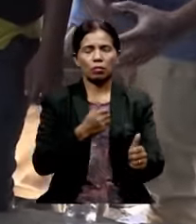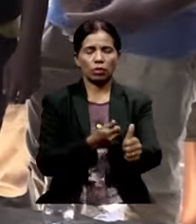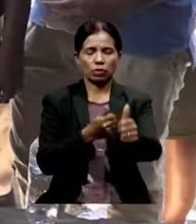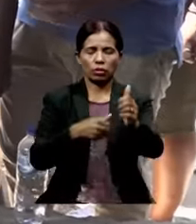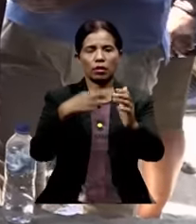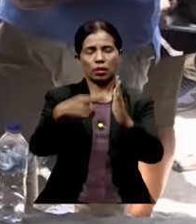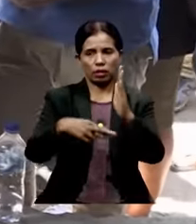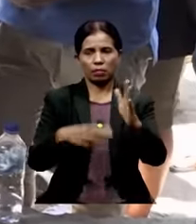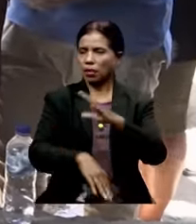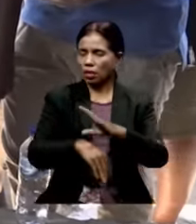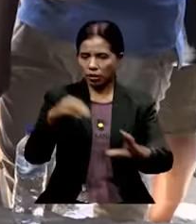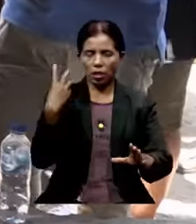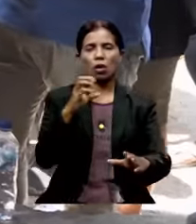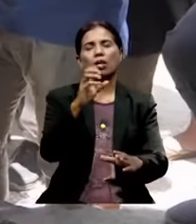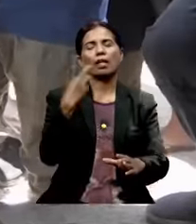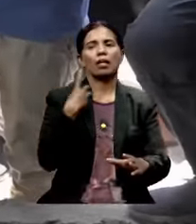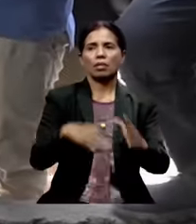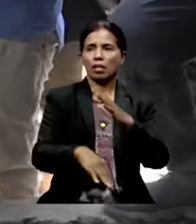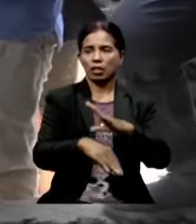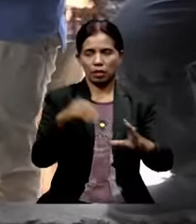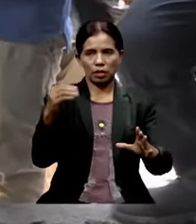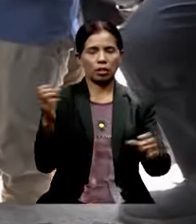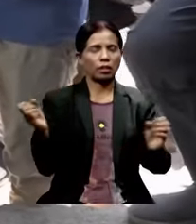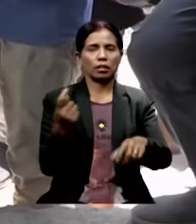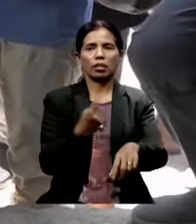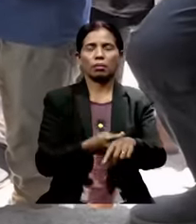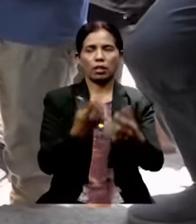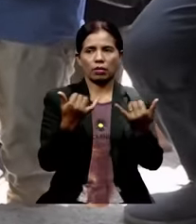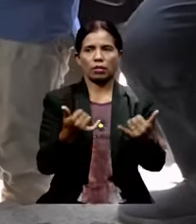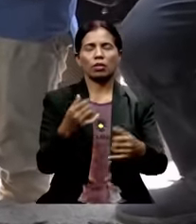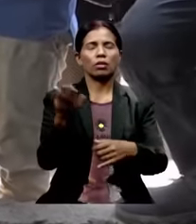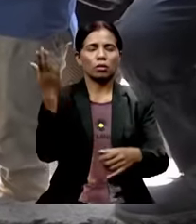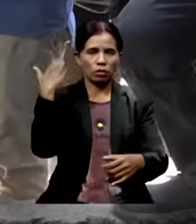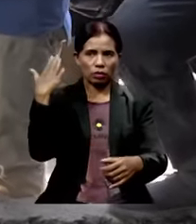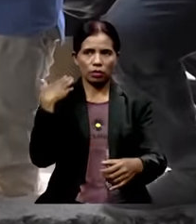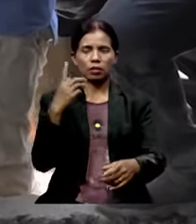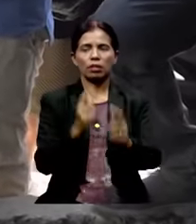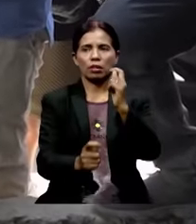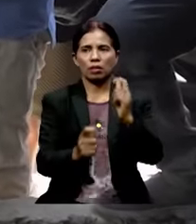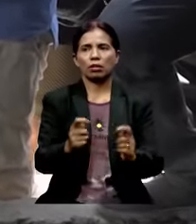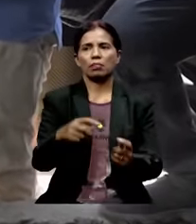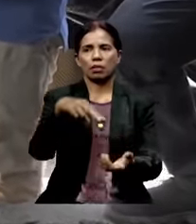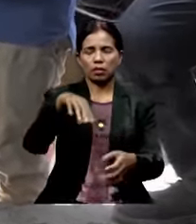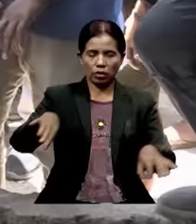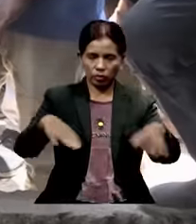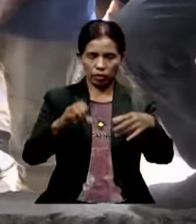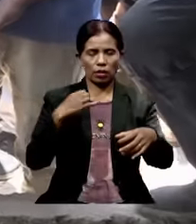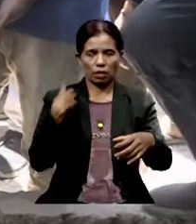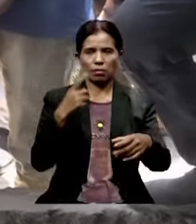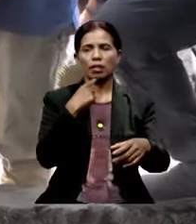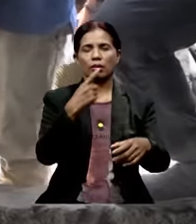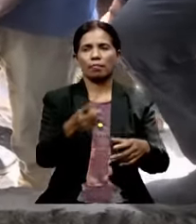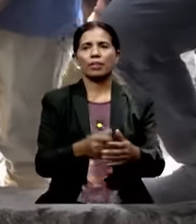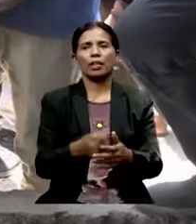sou. Hari, assai, assai. É, mas ele né? Lá pela primeira vez. Desde que tribunal existe, am serviço na amigo. Tá, mas